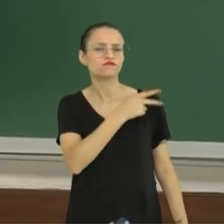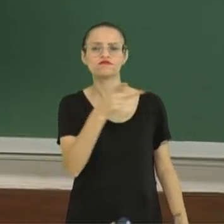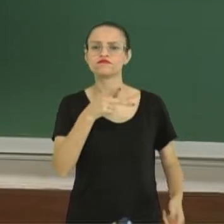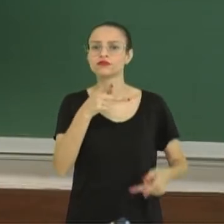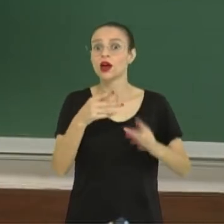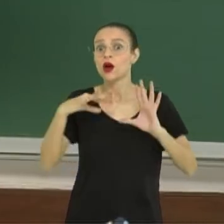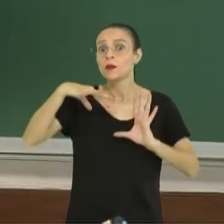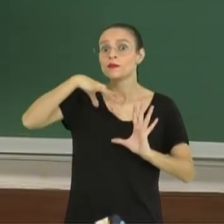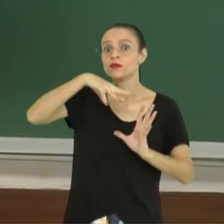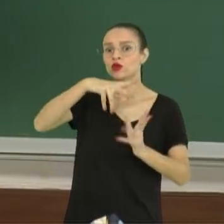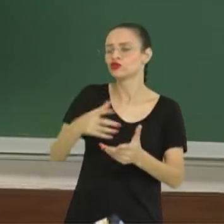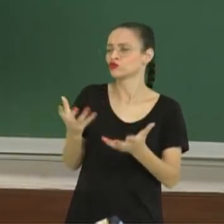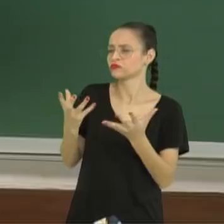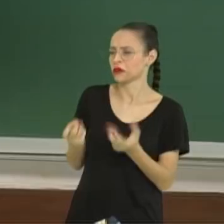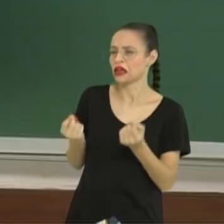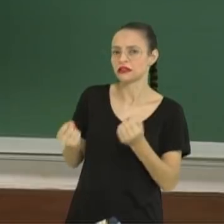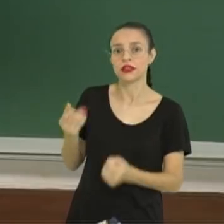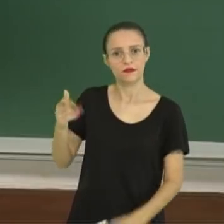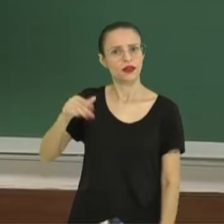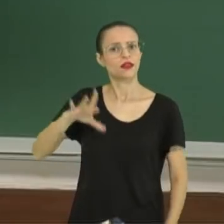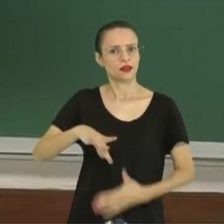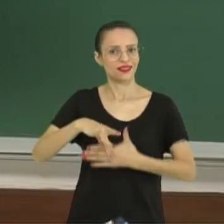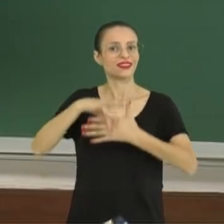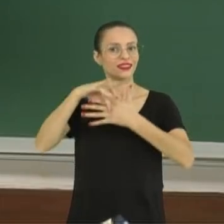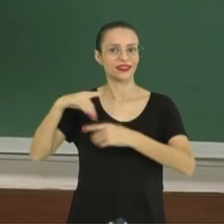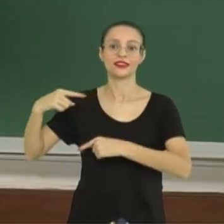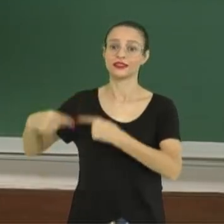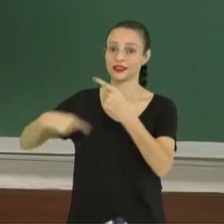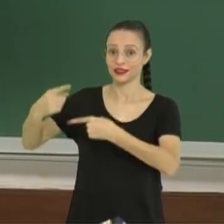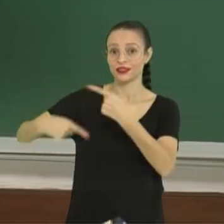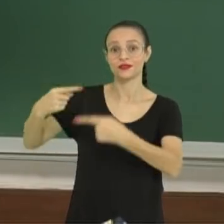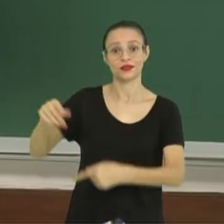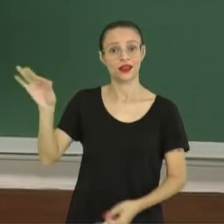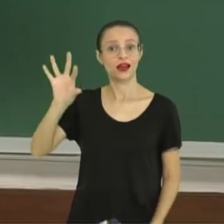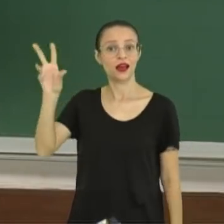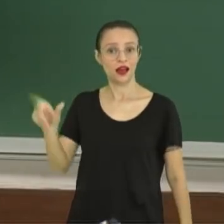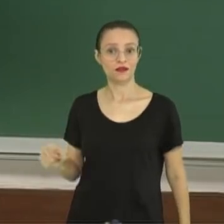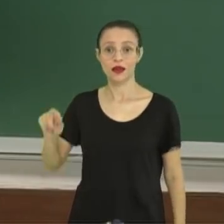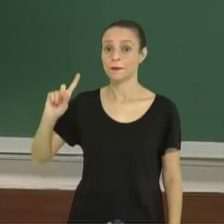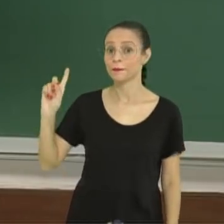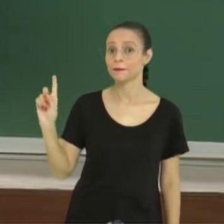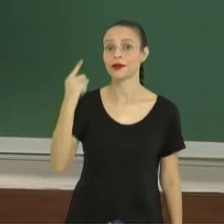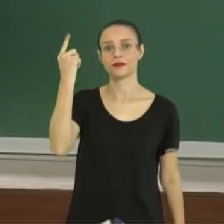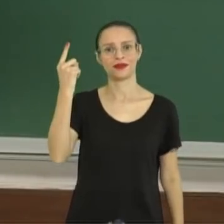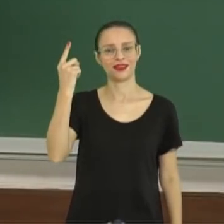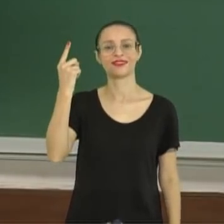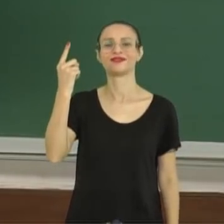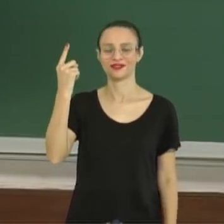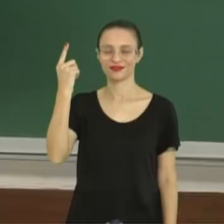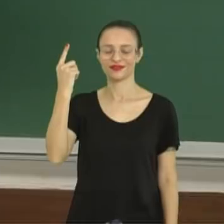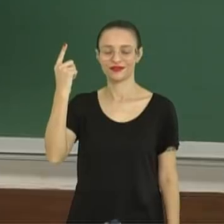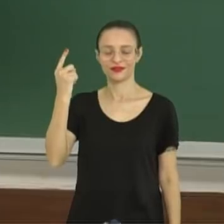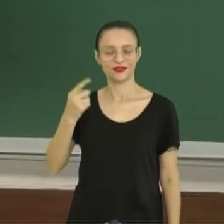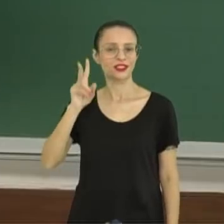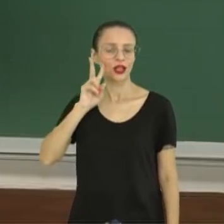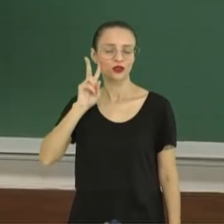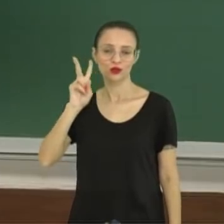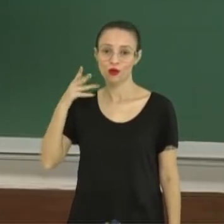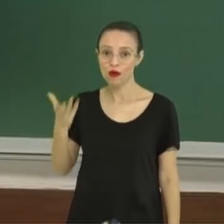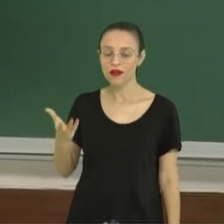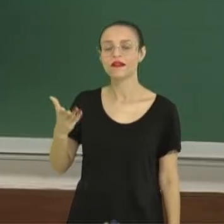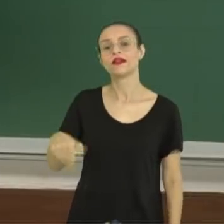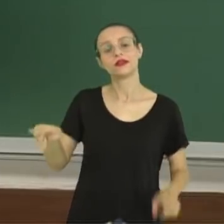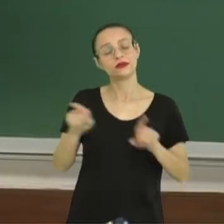do mundo todo. É um líder descendente, é um afrodescendente, né? Pela primeira vez na história, um afrodescendente assume a presidência